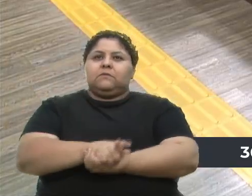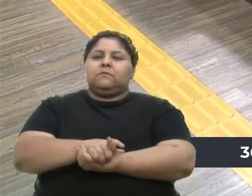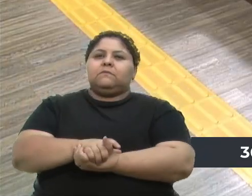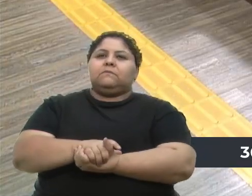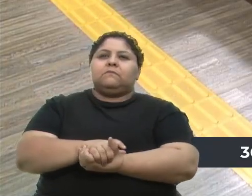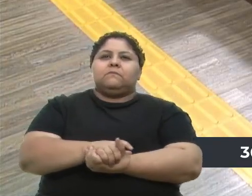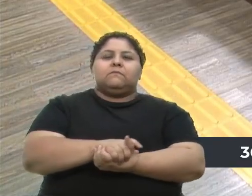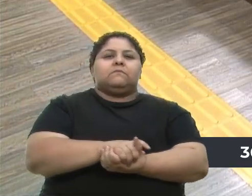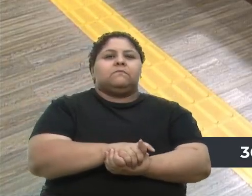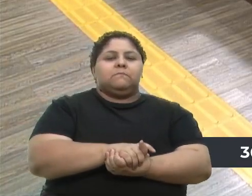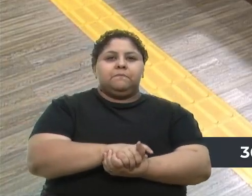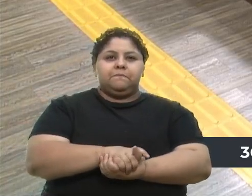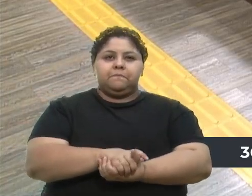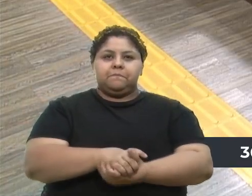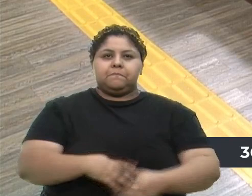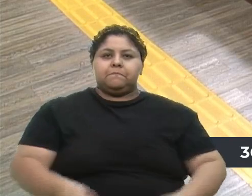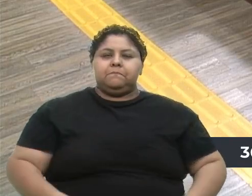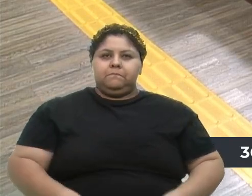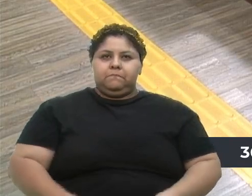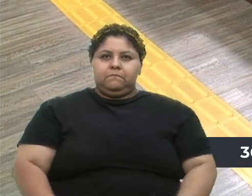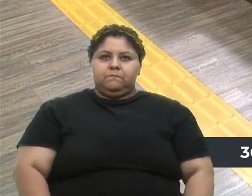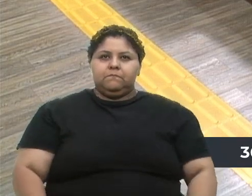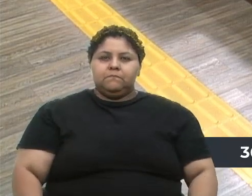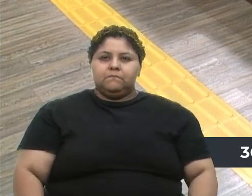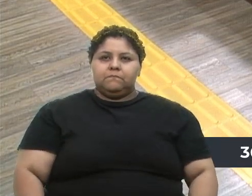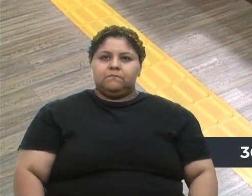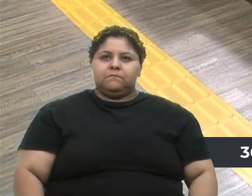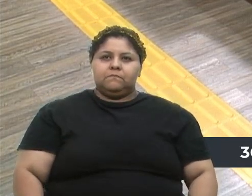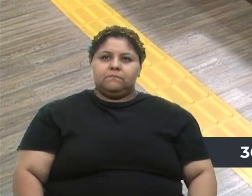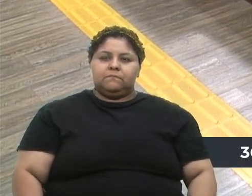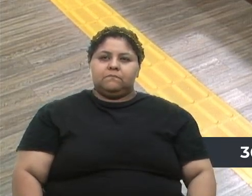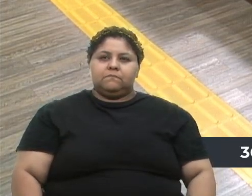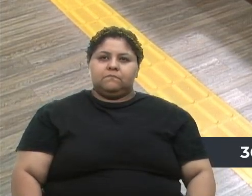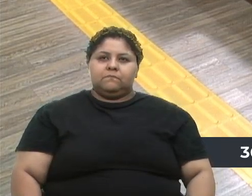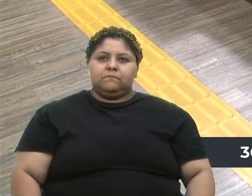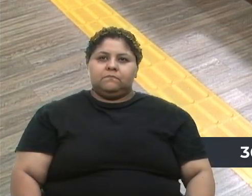Obrigado. Encerrado grande